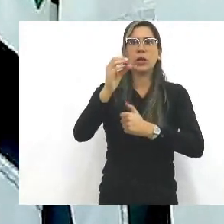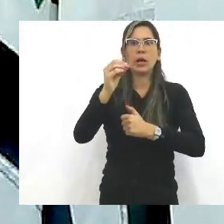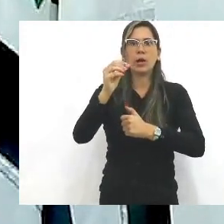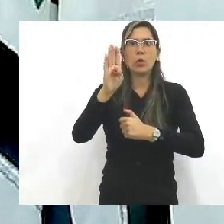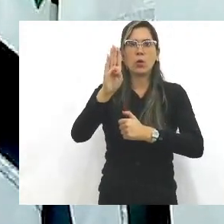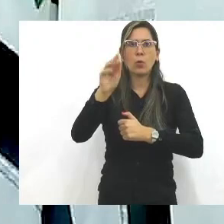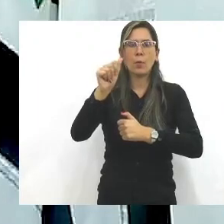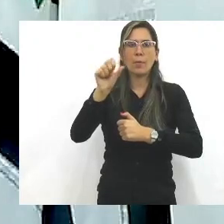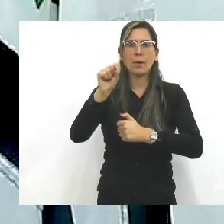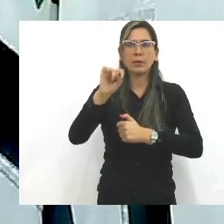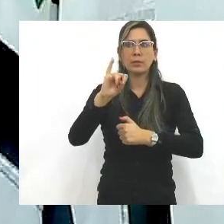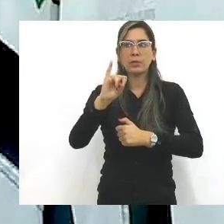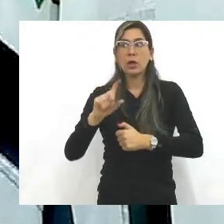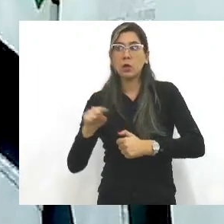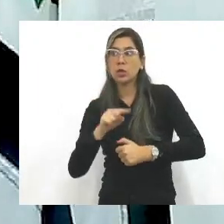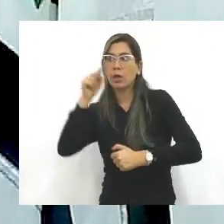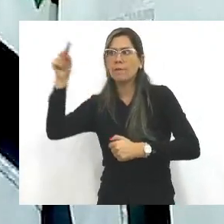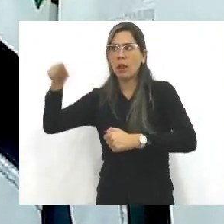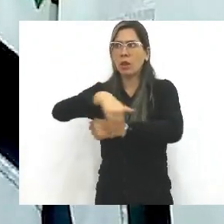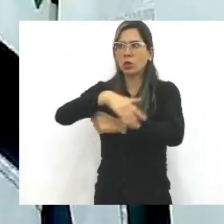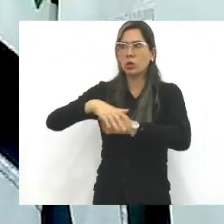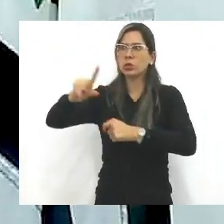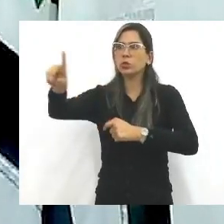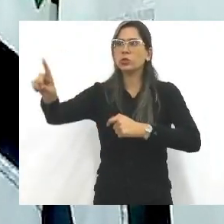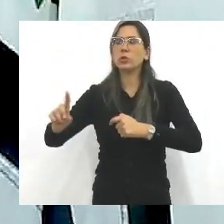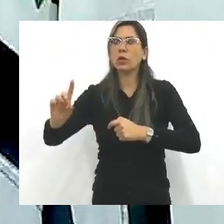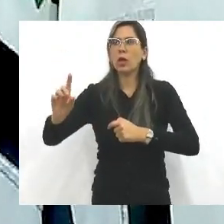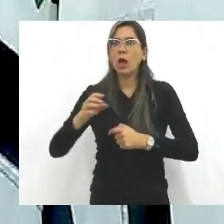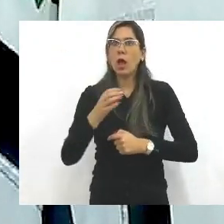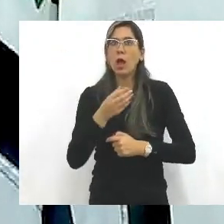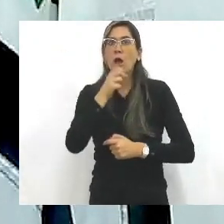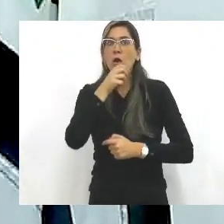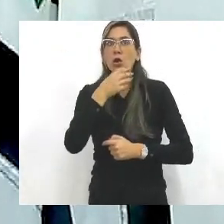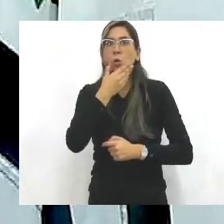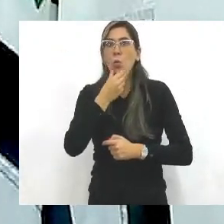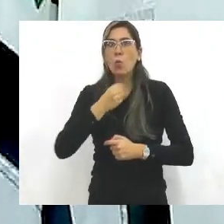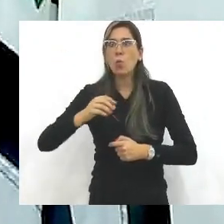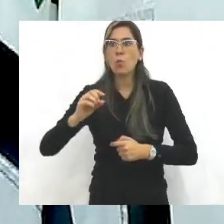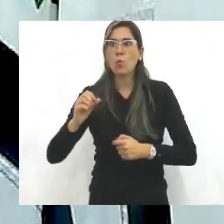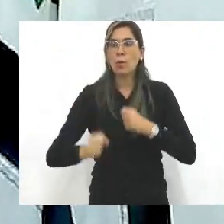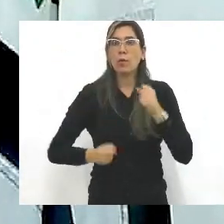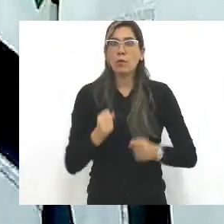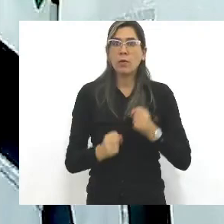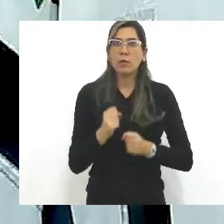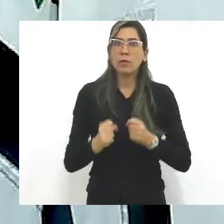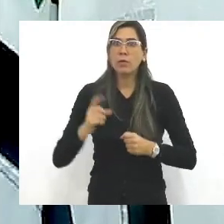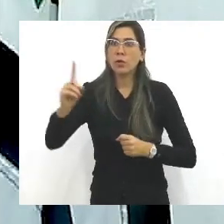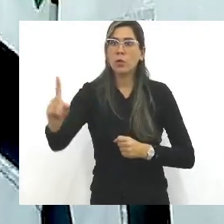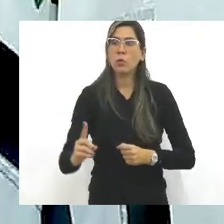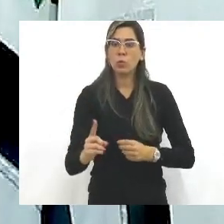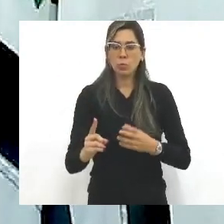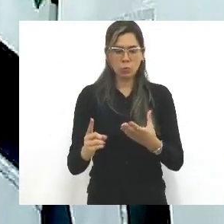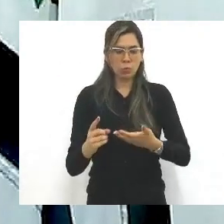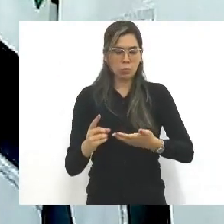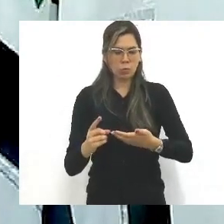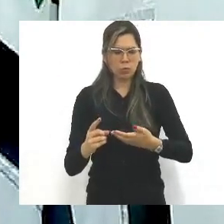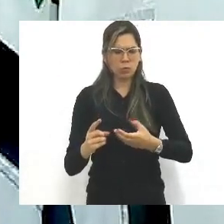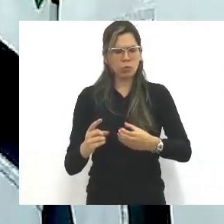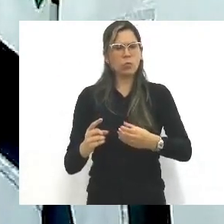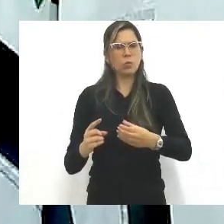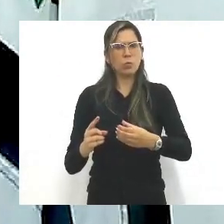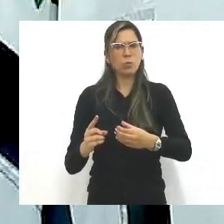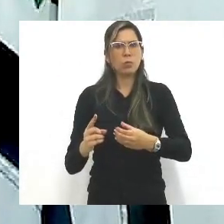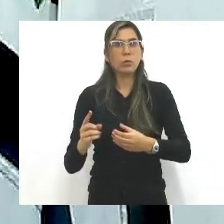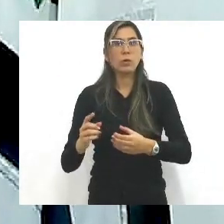eu estava do outro lado da rua, e aí um senhor me sai correndo da Cobase com algo na mão. Muitas pessoas procuram o quartel